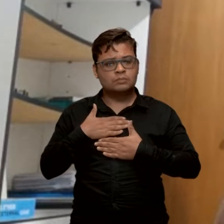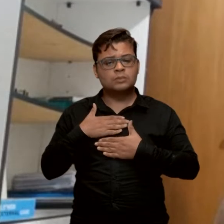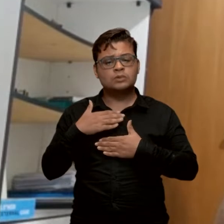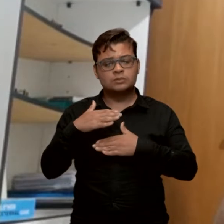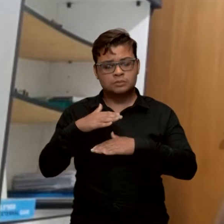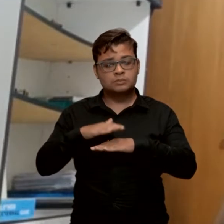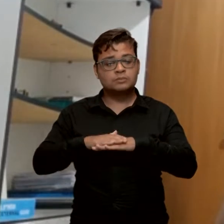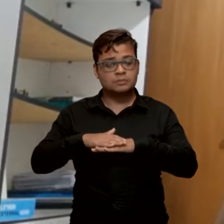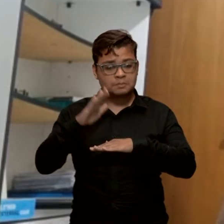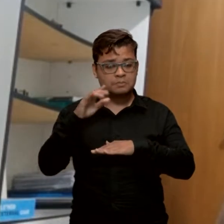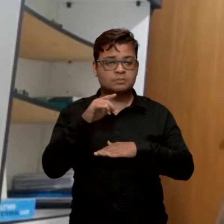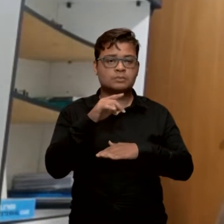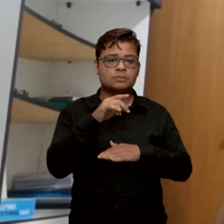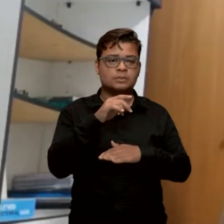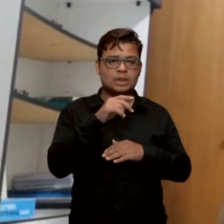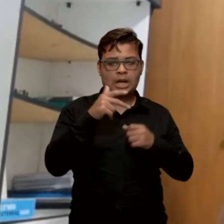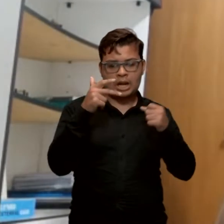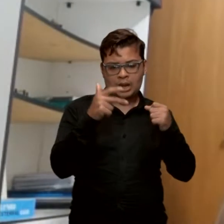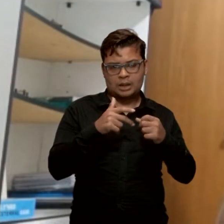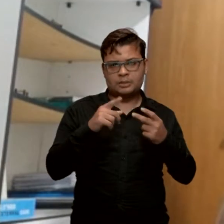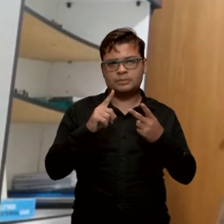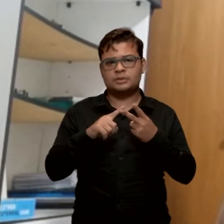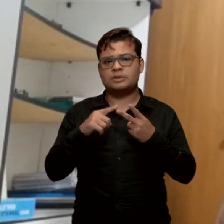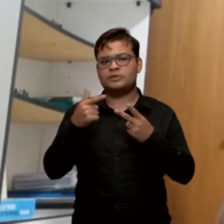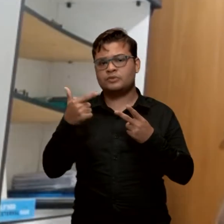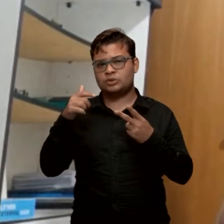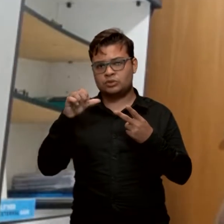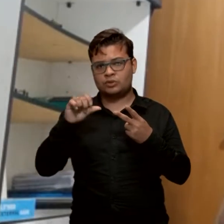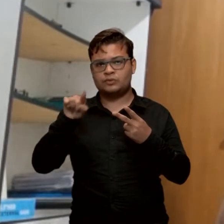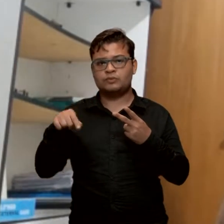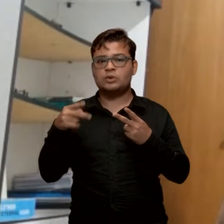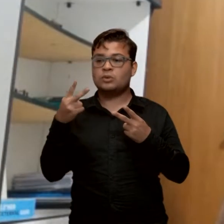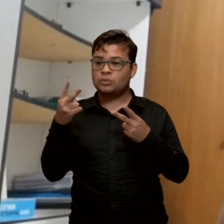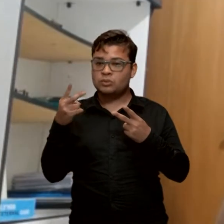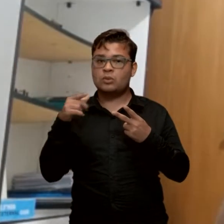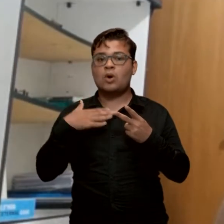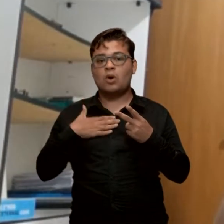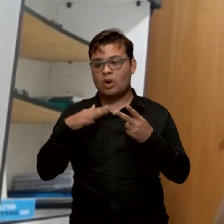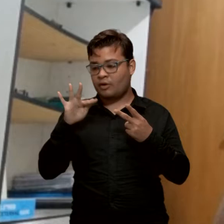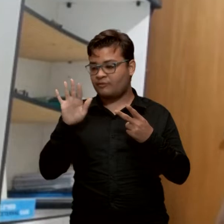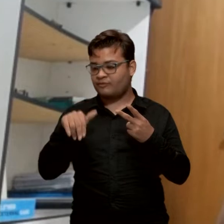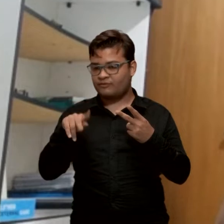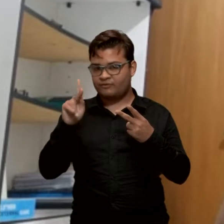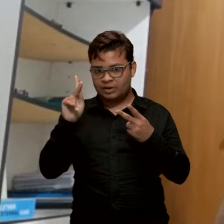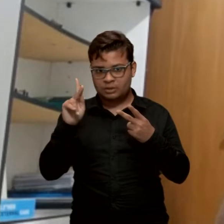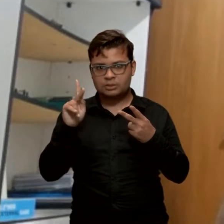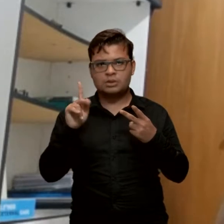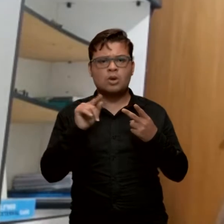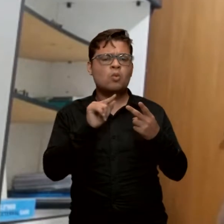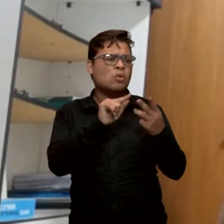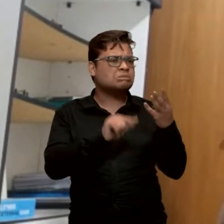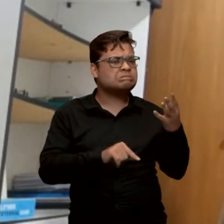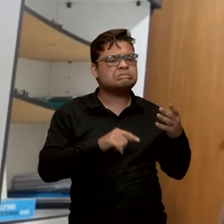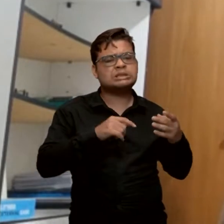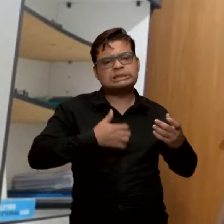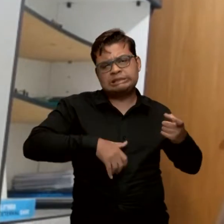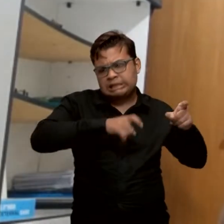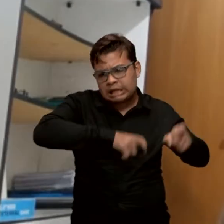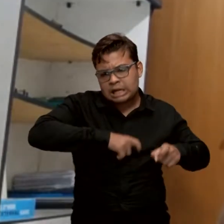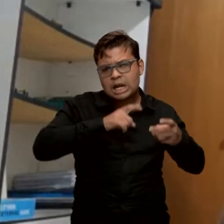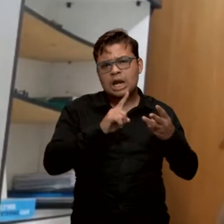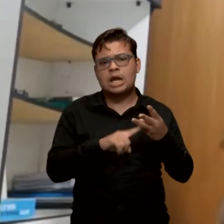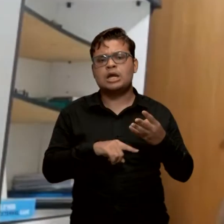29,2% pelo funk, e o restante por outros estilos, sertanejo, rock, reggae,